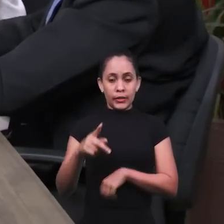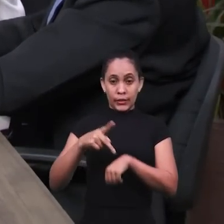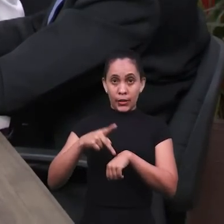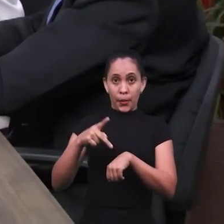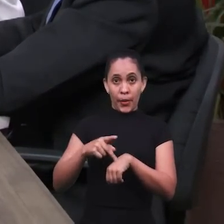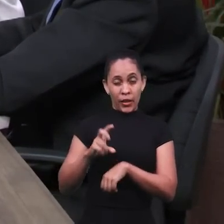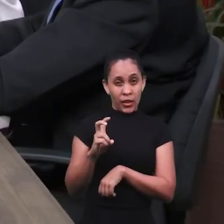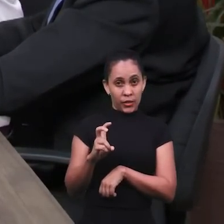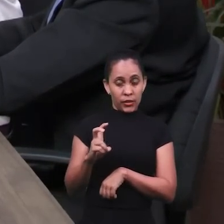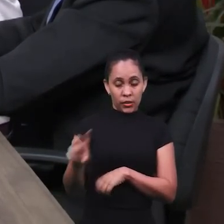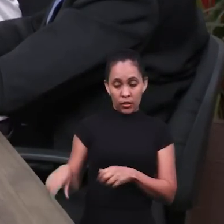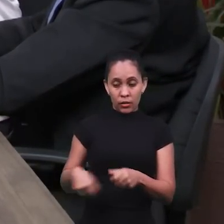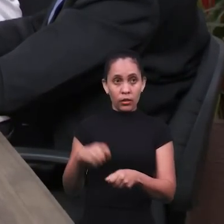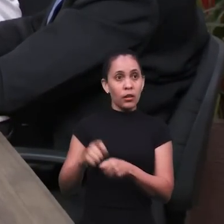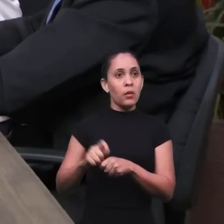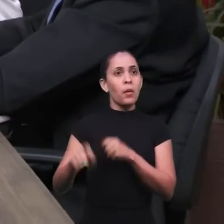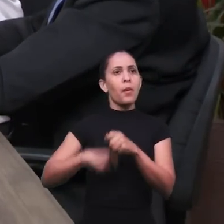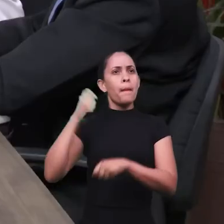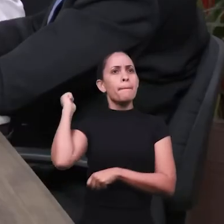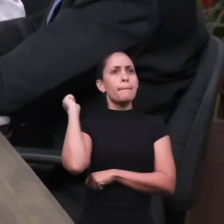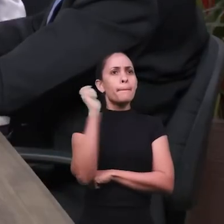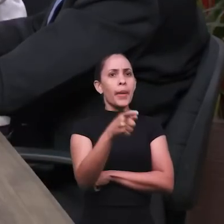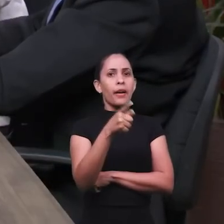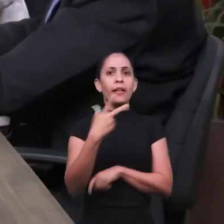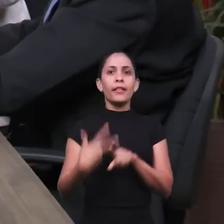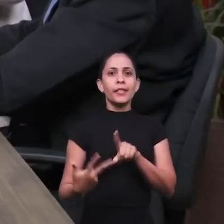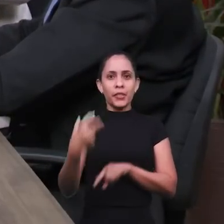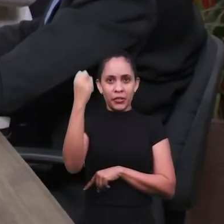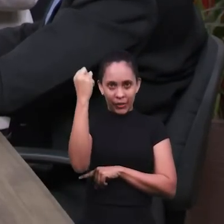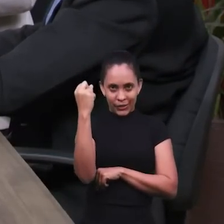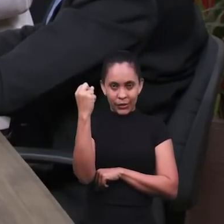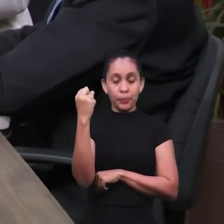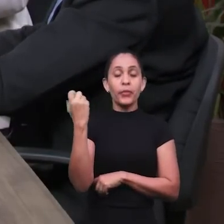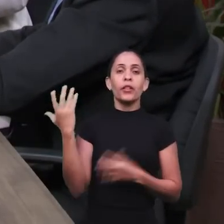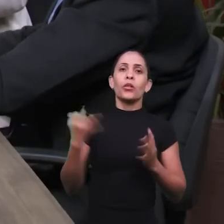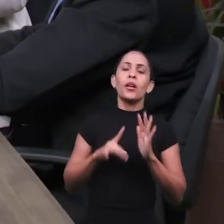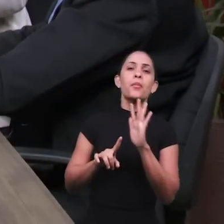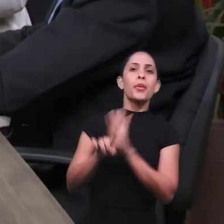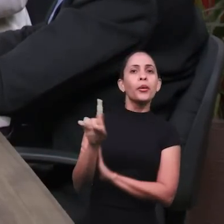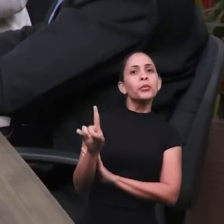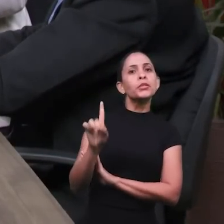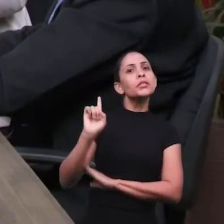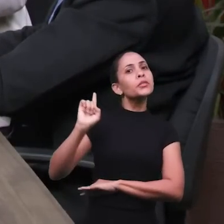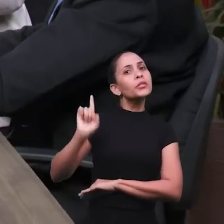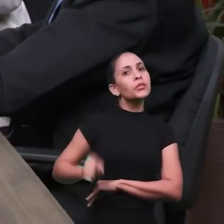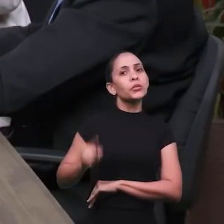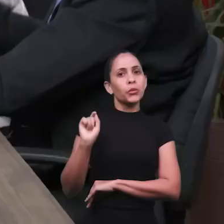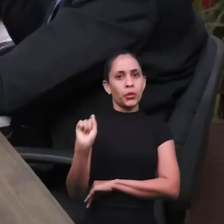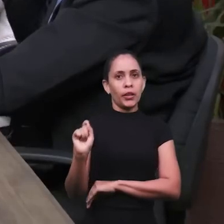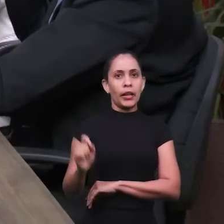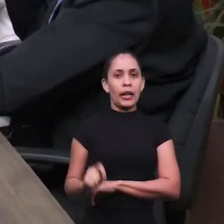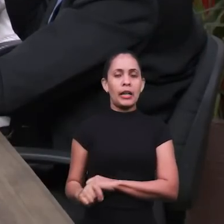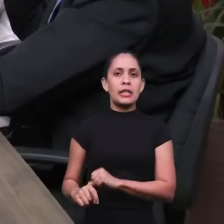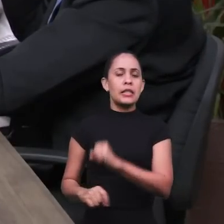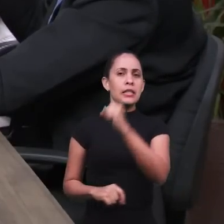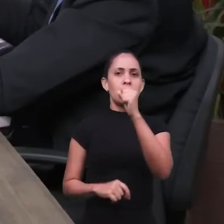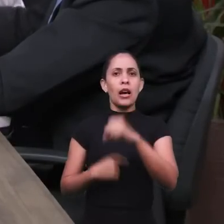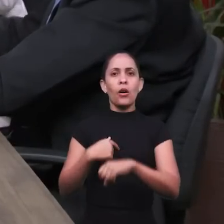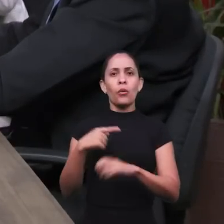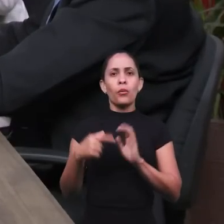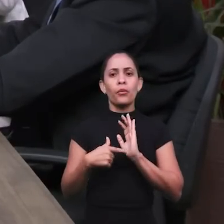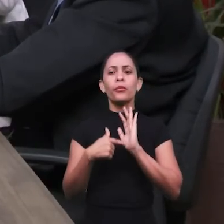5 pedras, 5 seixos, vai lá e vence Golias. E a pergunta que ficou, que foi a pergunta que